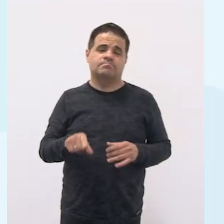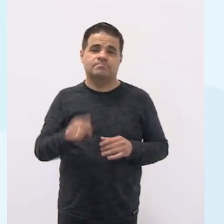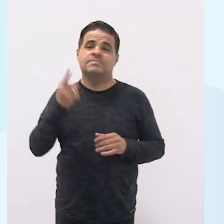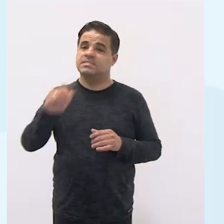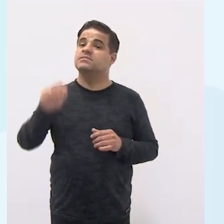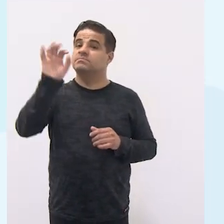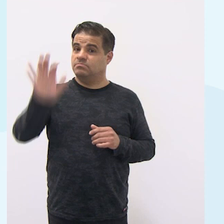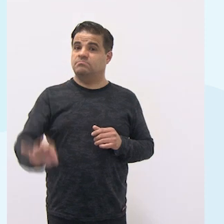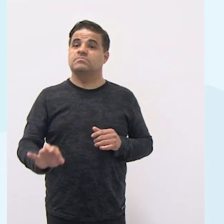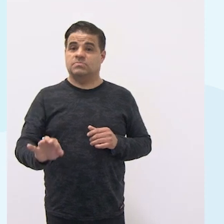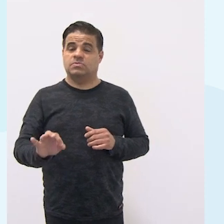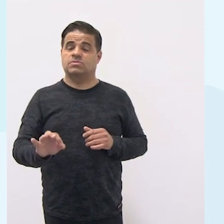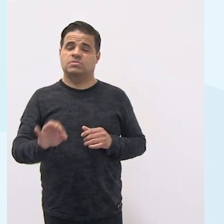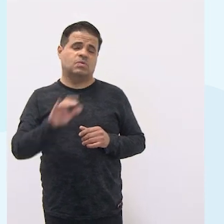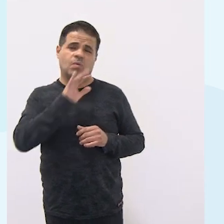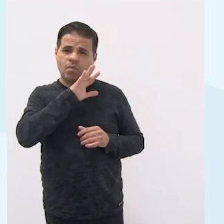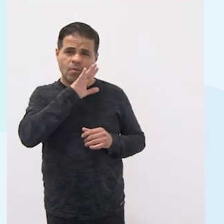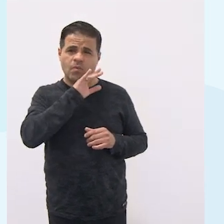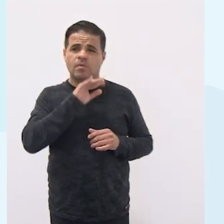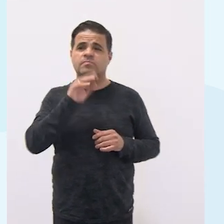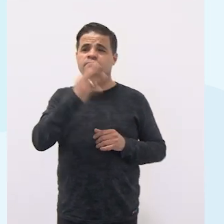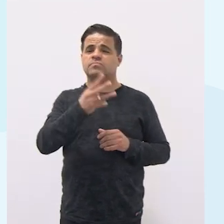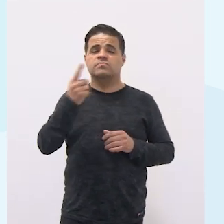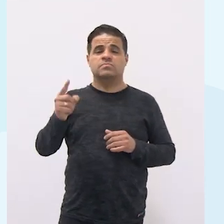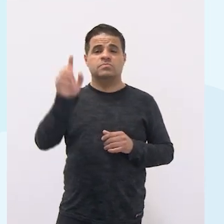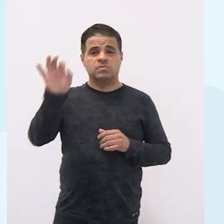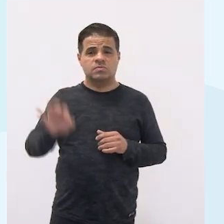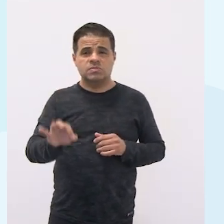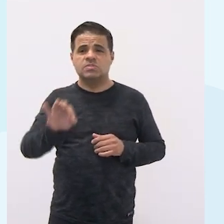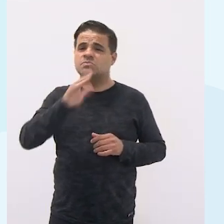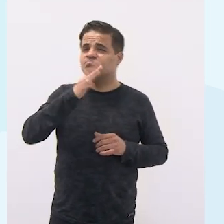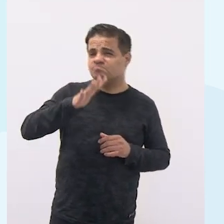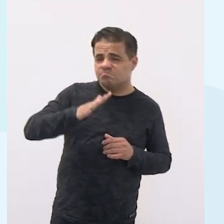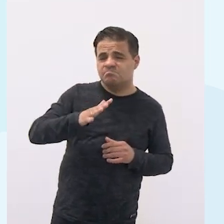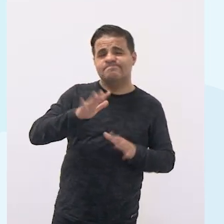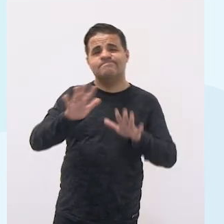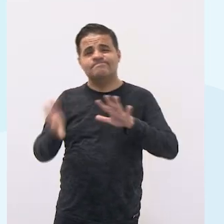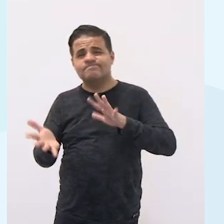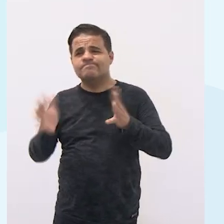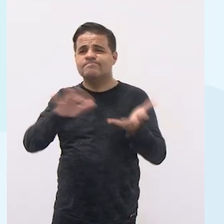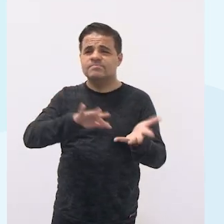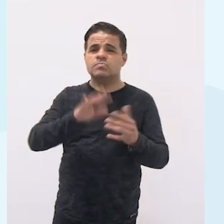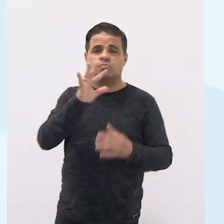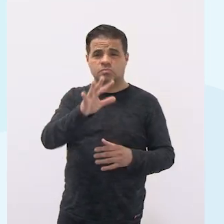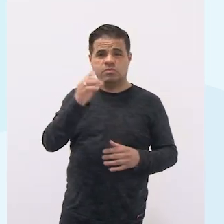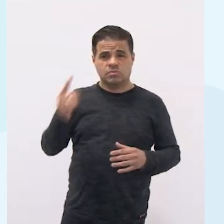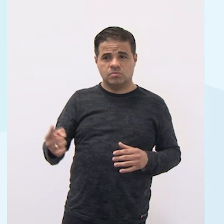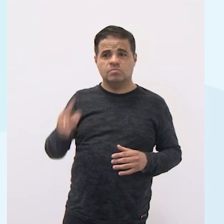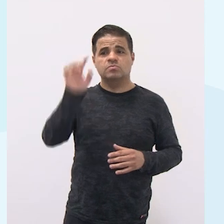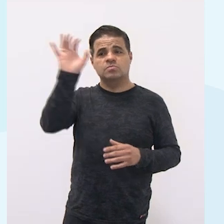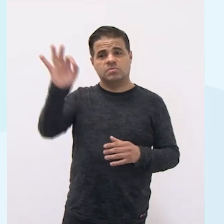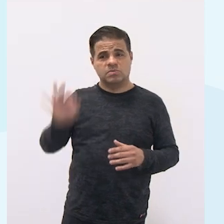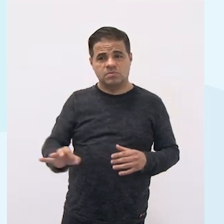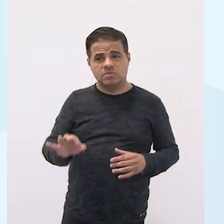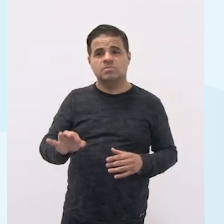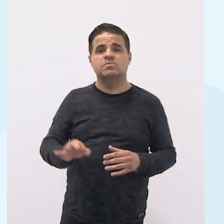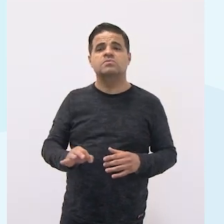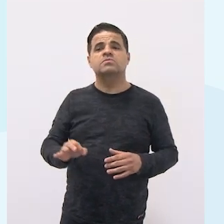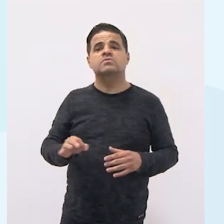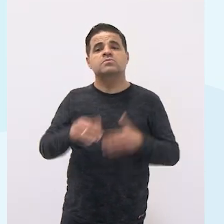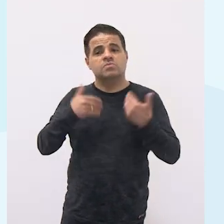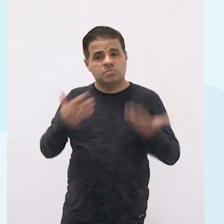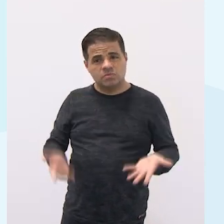De nulo a ruim. 31% era de ruim a desfavorável. Então, 41% era